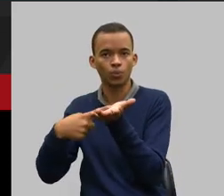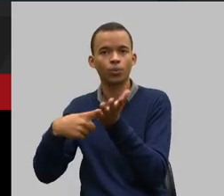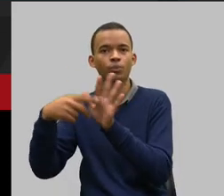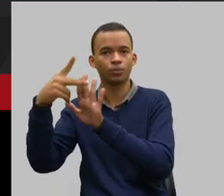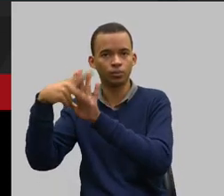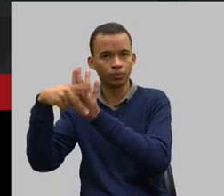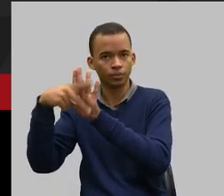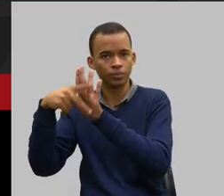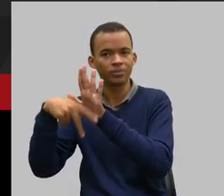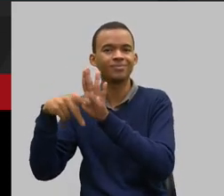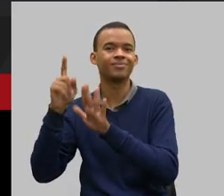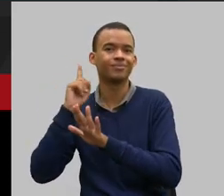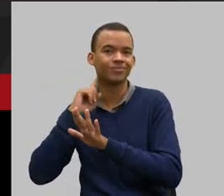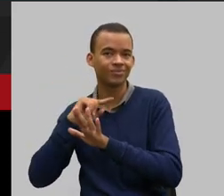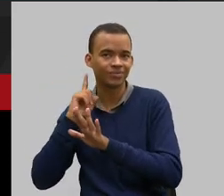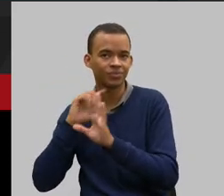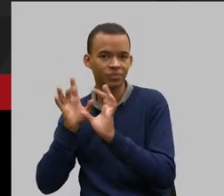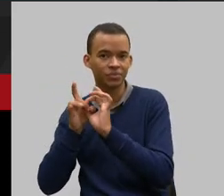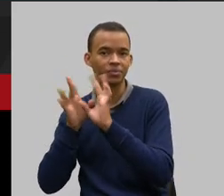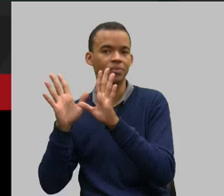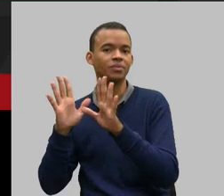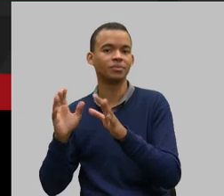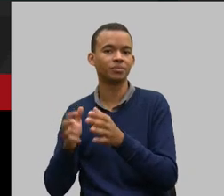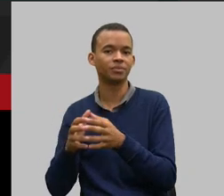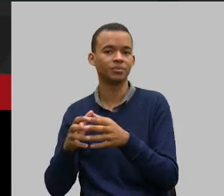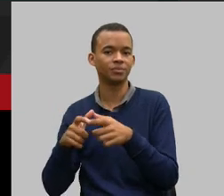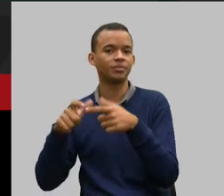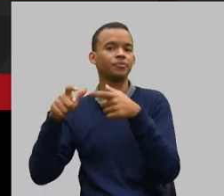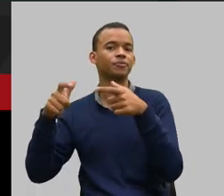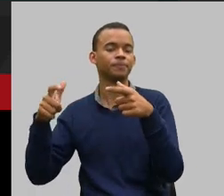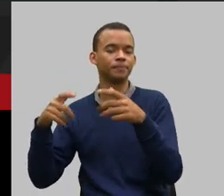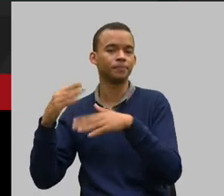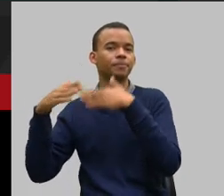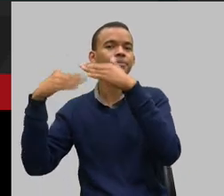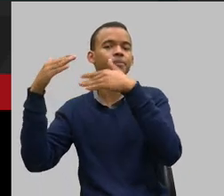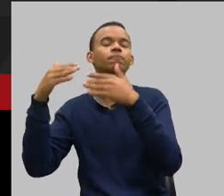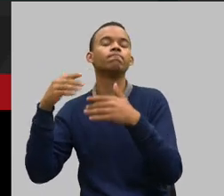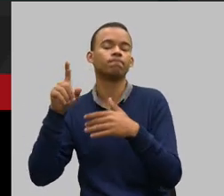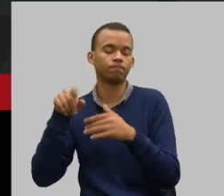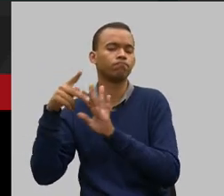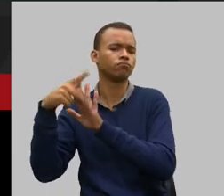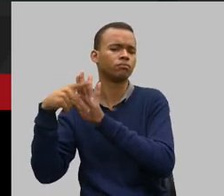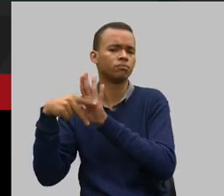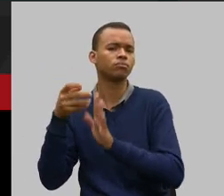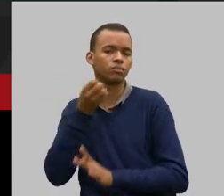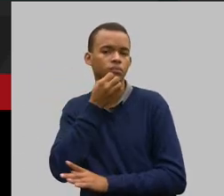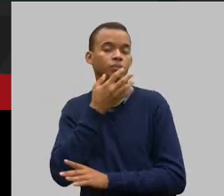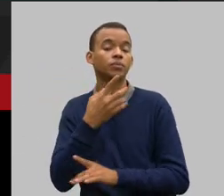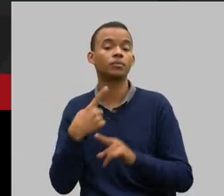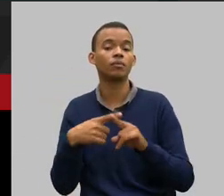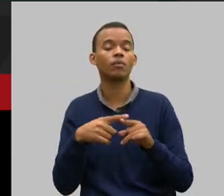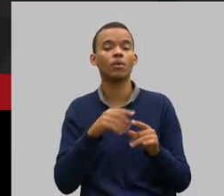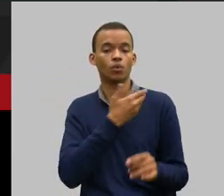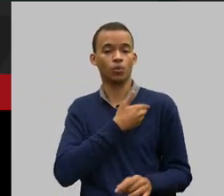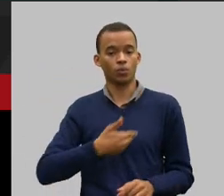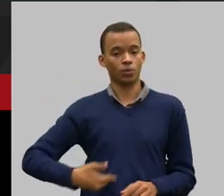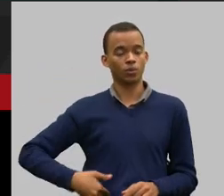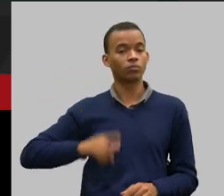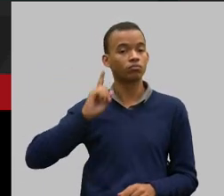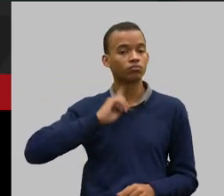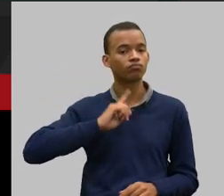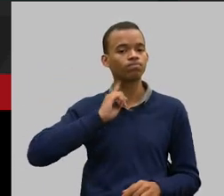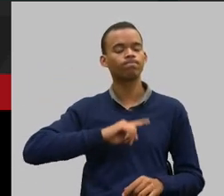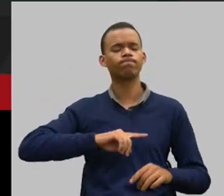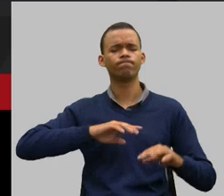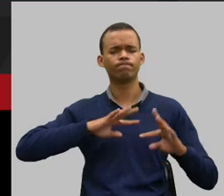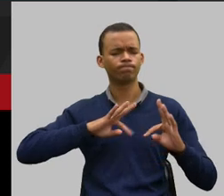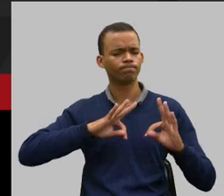programa de muito êxito porque o governo de Minas tem feito tudo que é possível e de